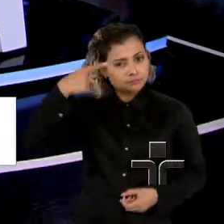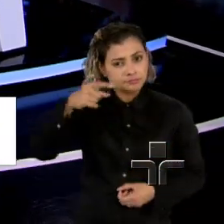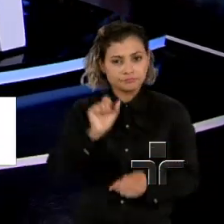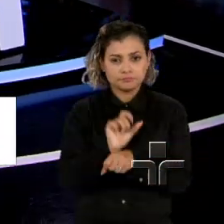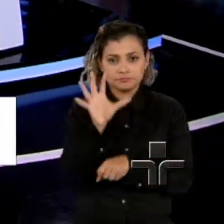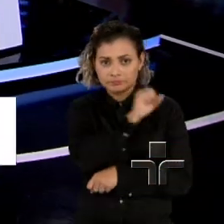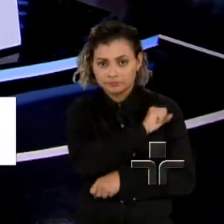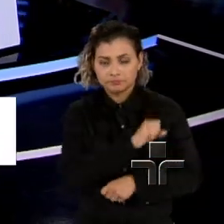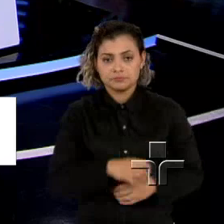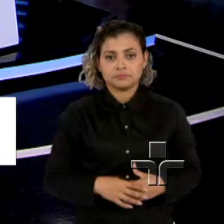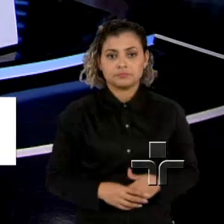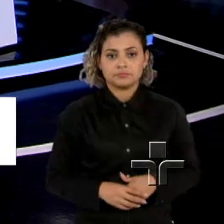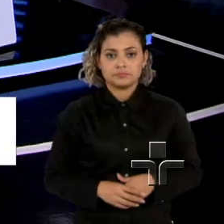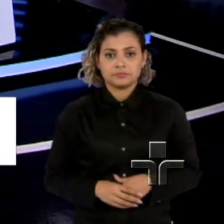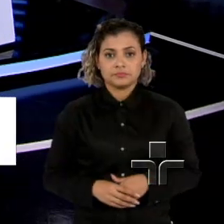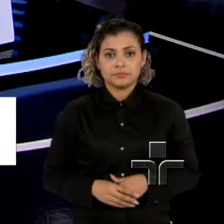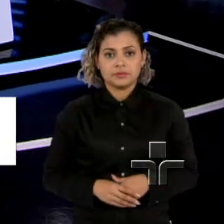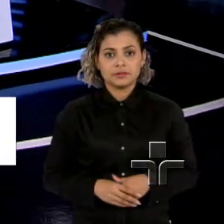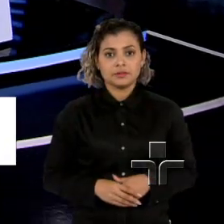já.